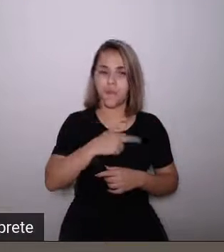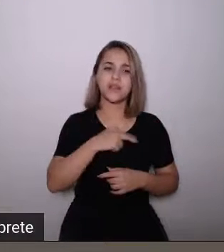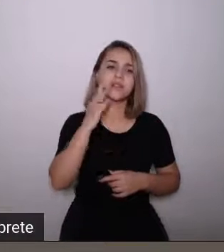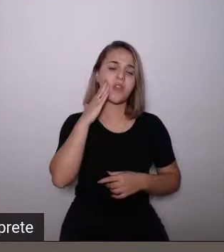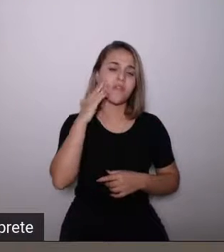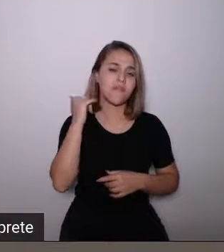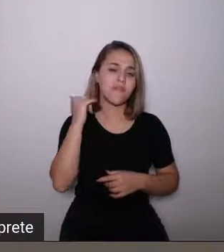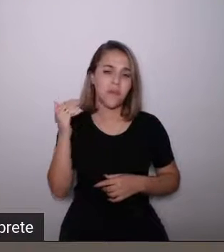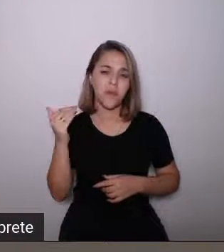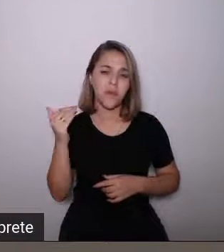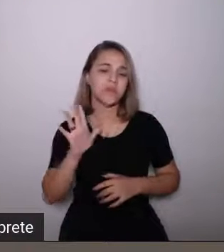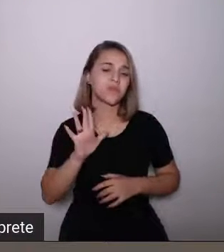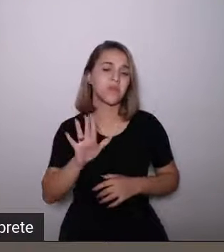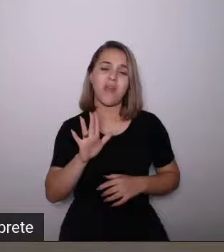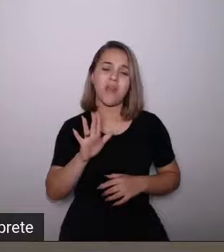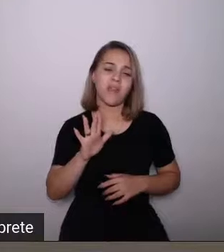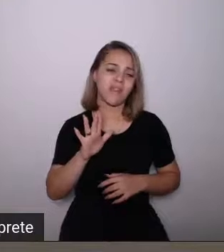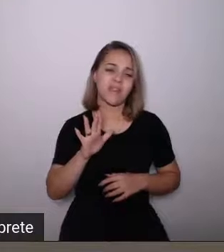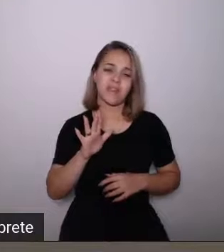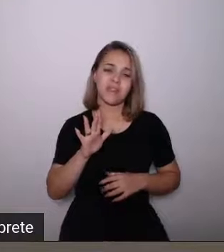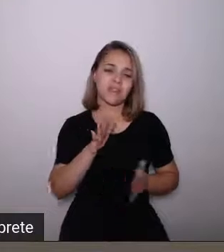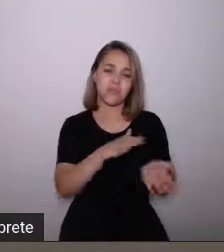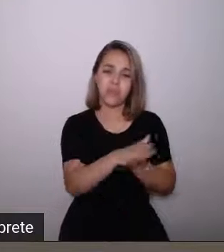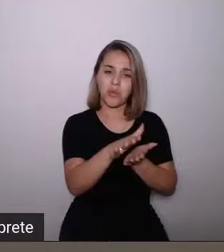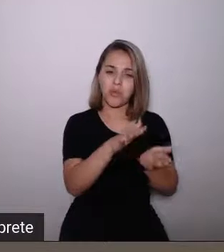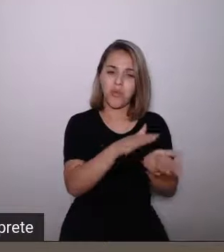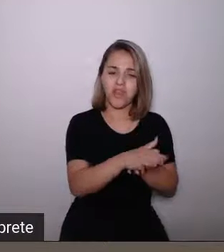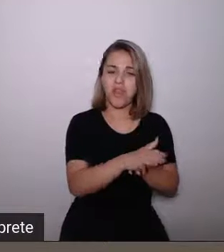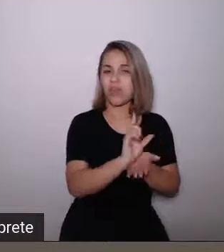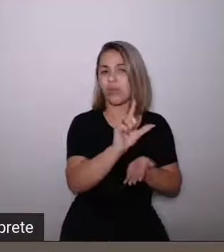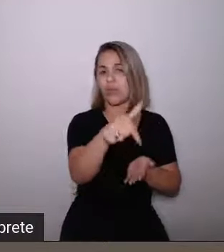que não só foi publicado postumamente.